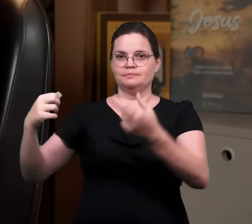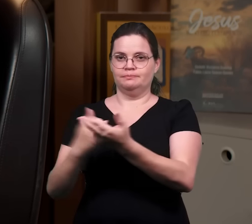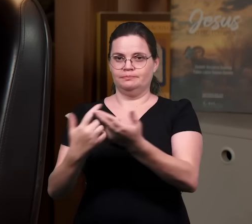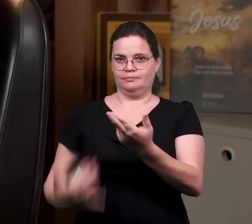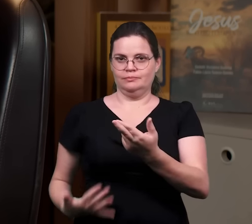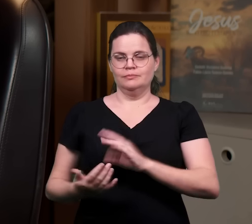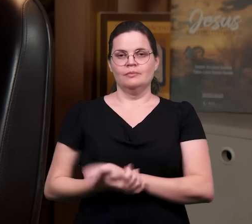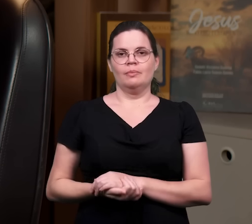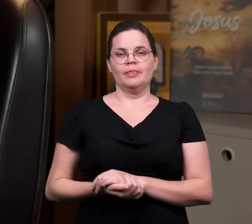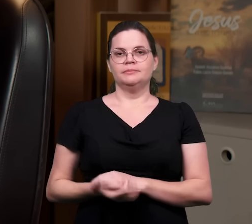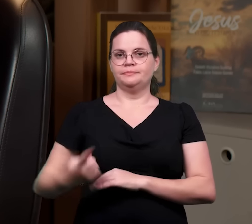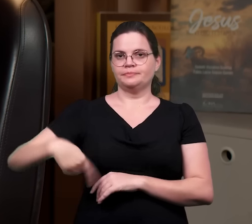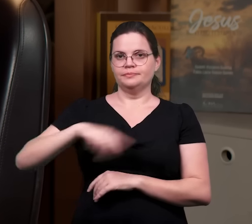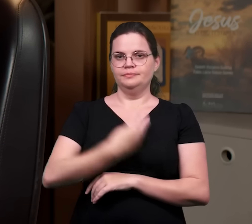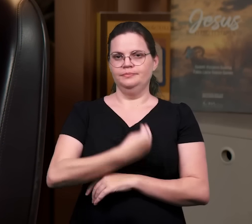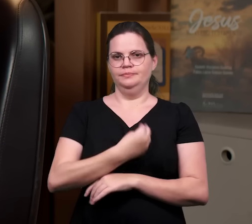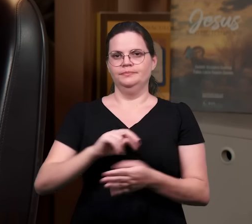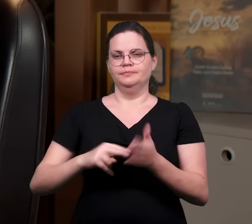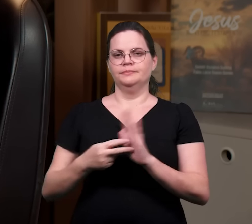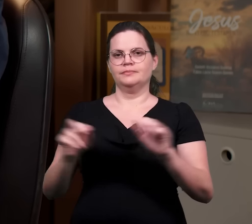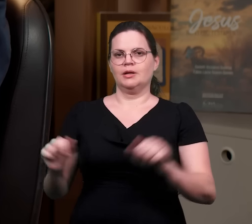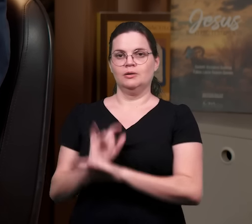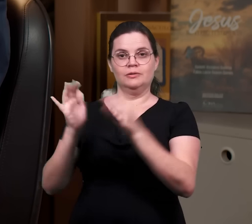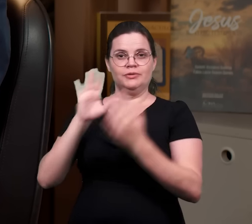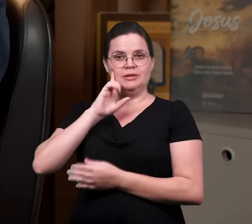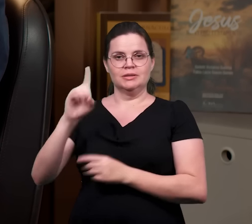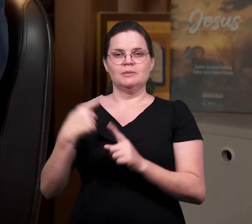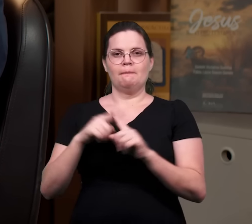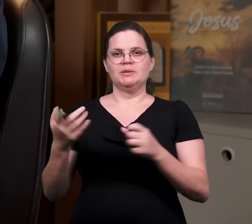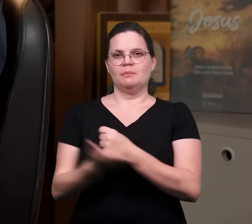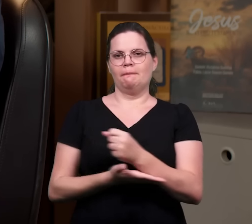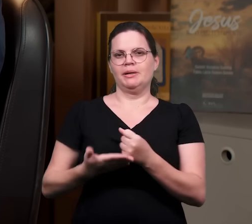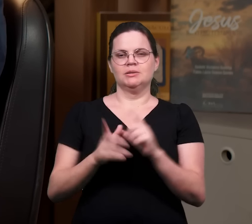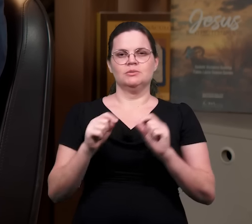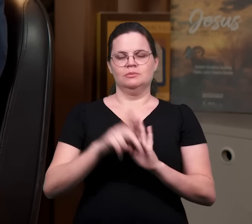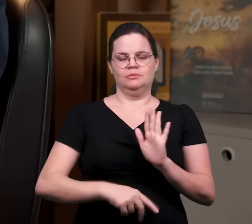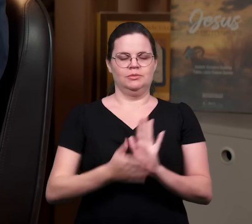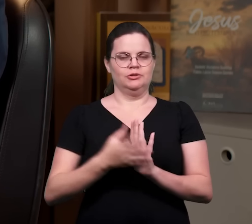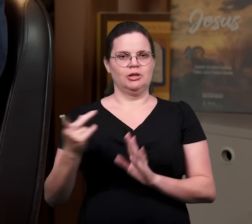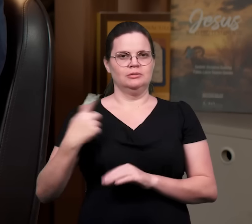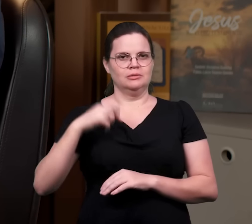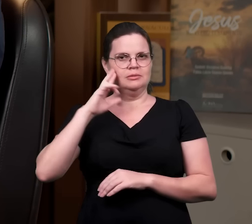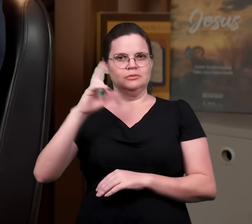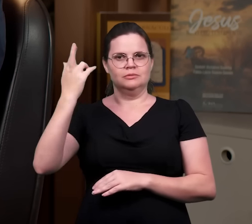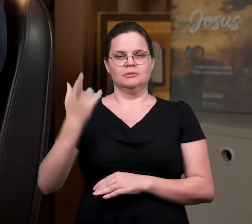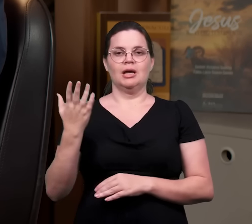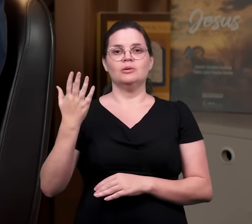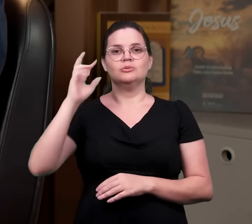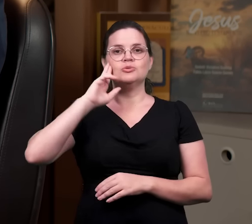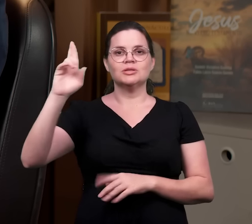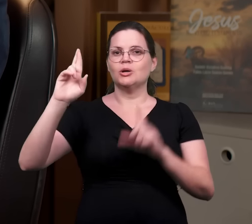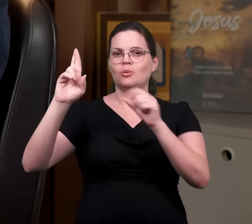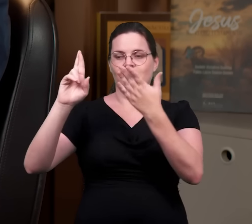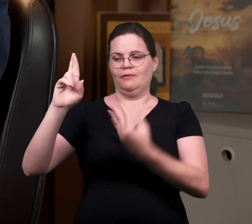vida de glorificação ao Senhor, pautada no projeto do Senhor, que é um Jesus que está